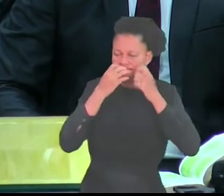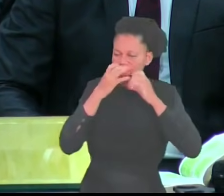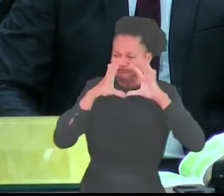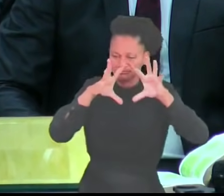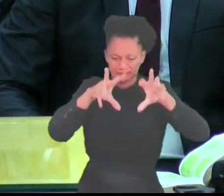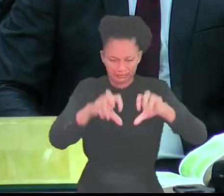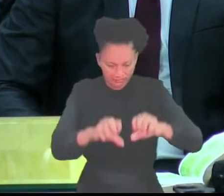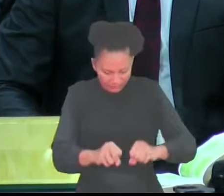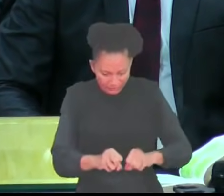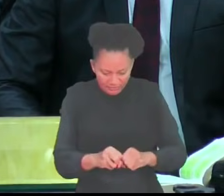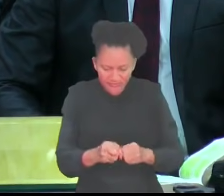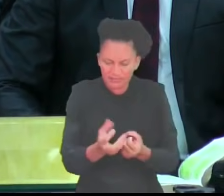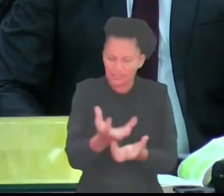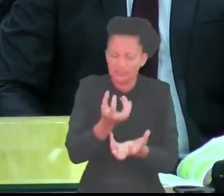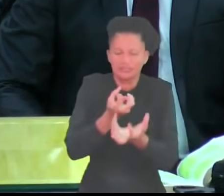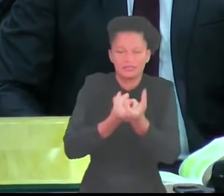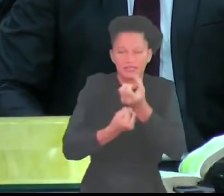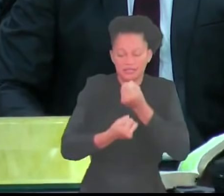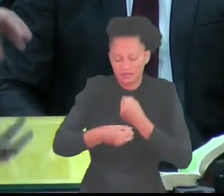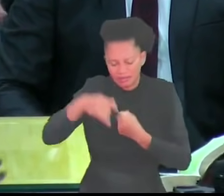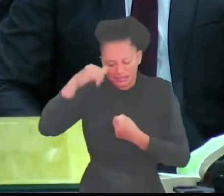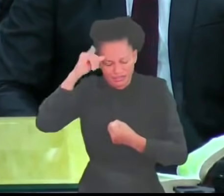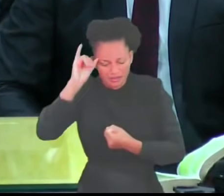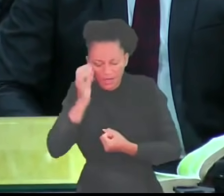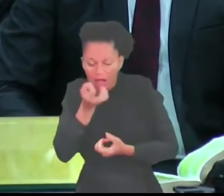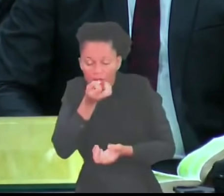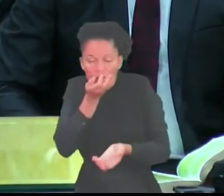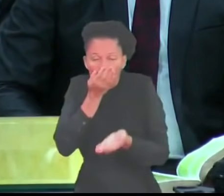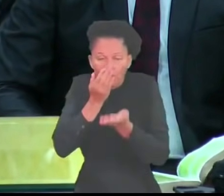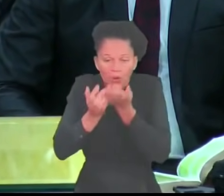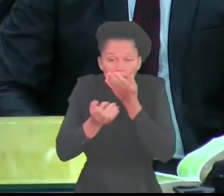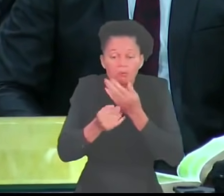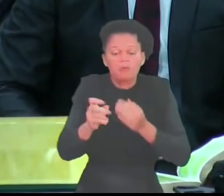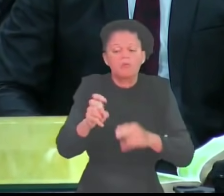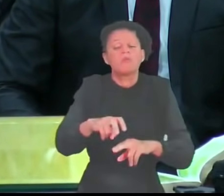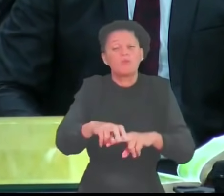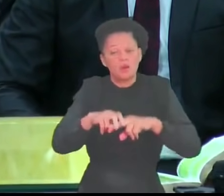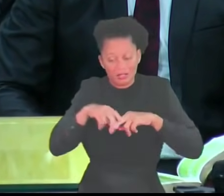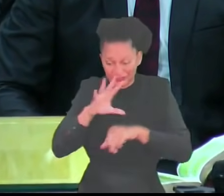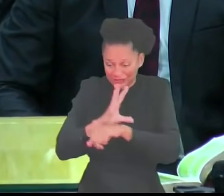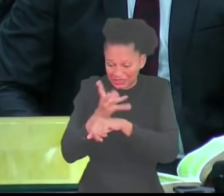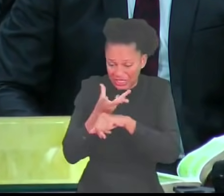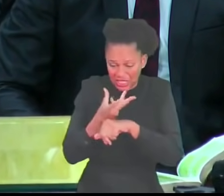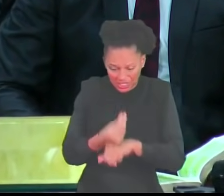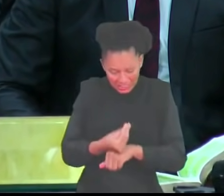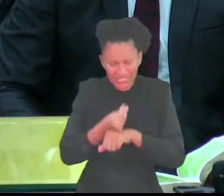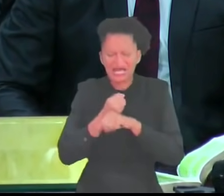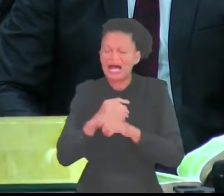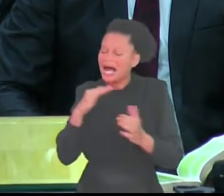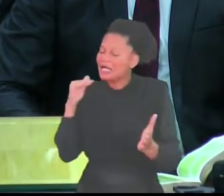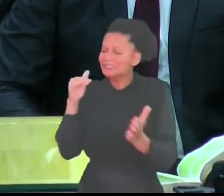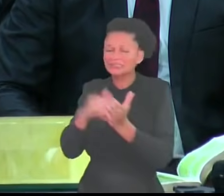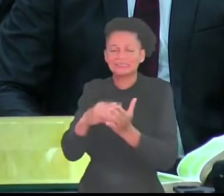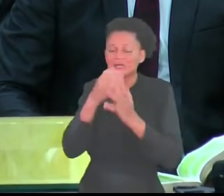vão beber o gado. Por causa da igreja, vai ser abençoado até os animais.